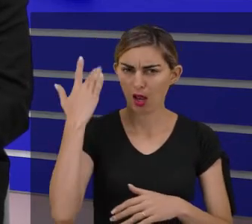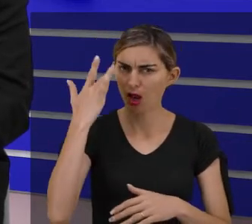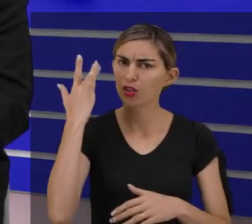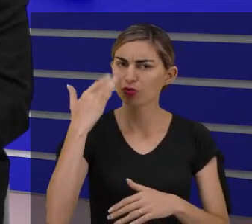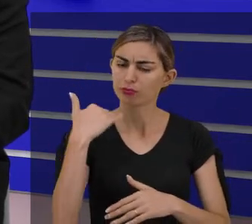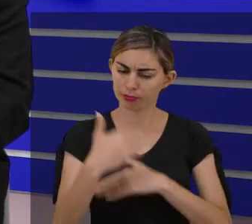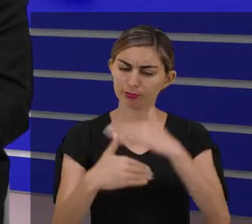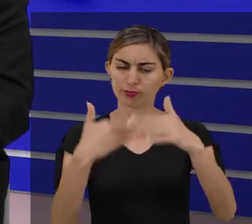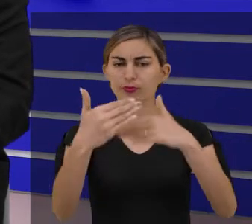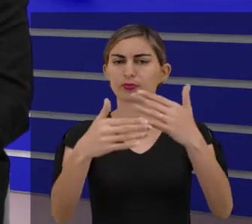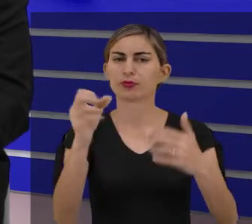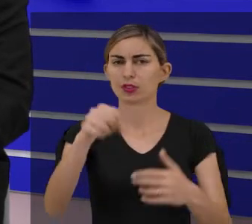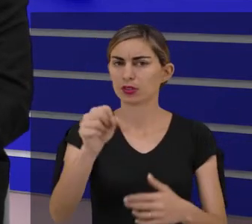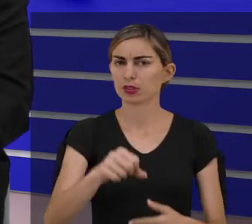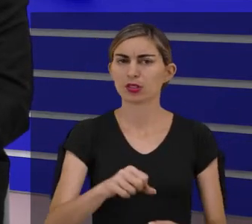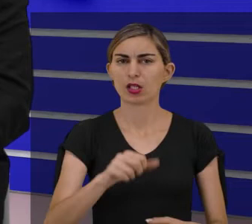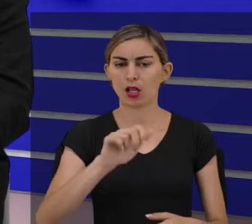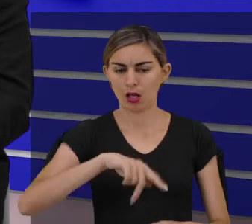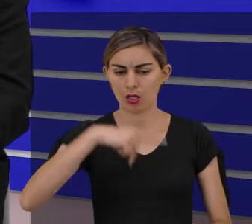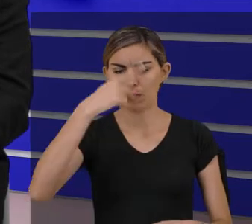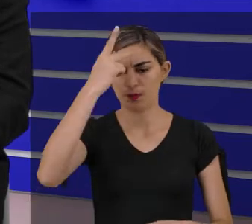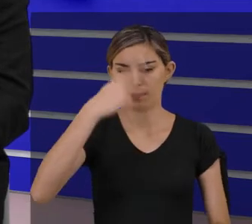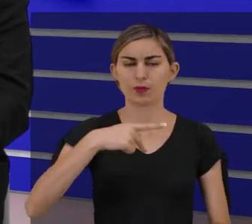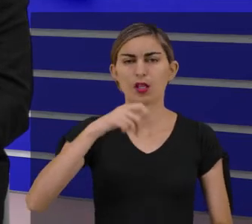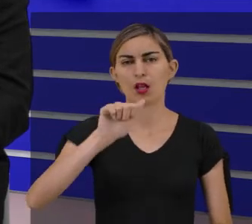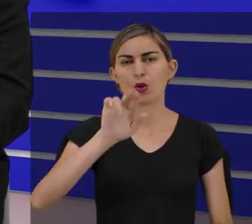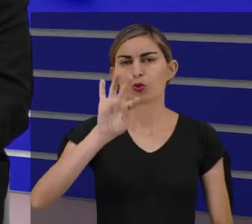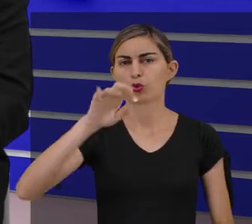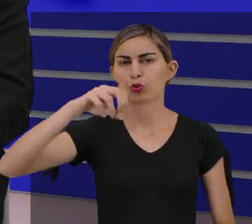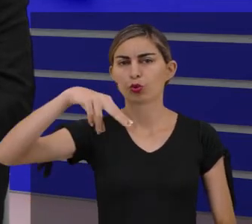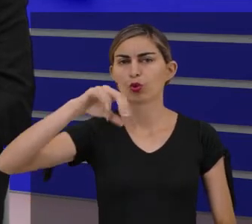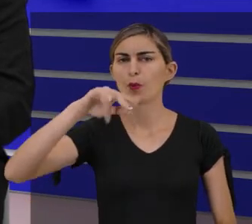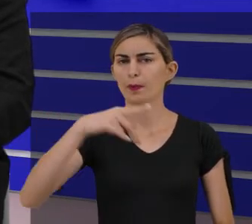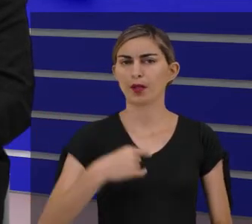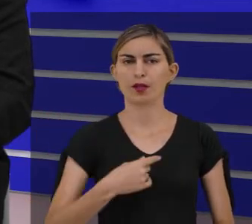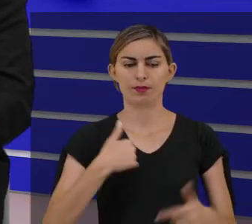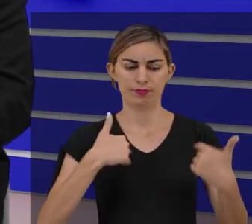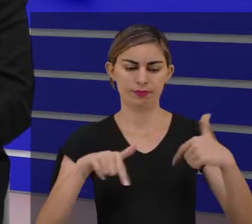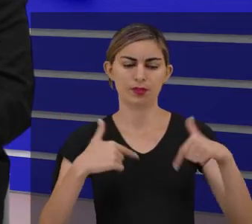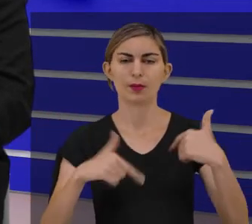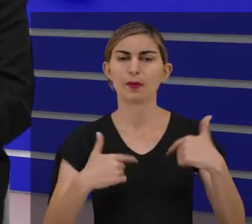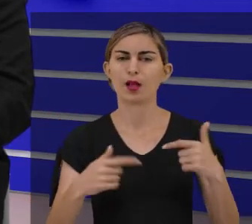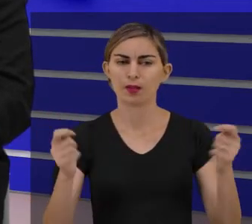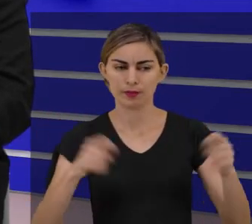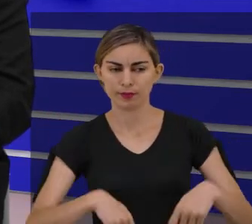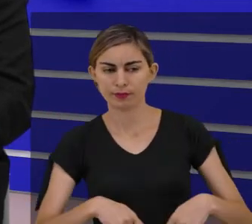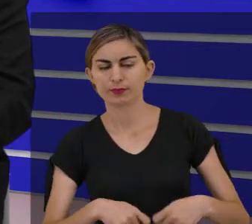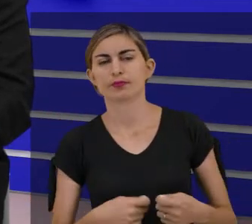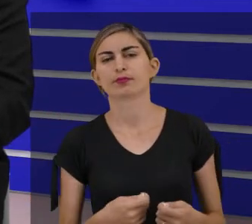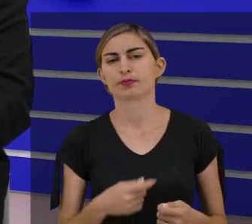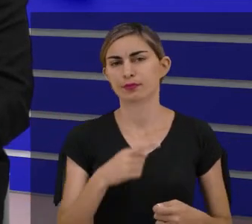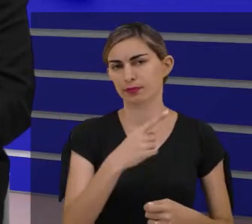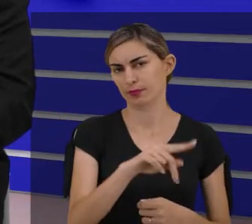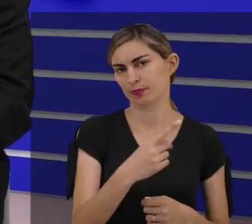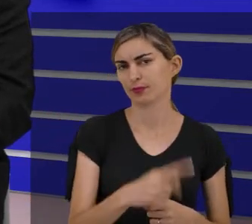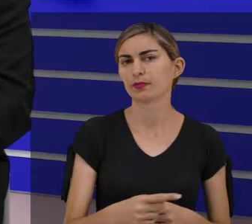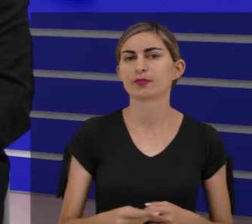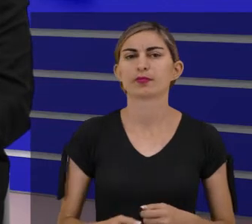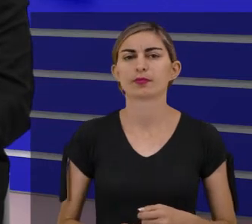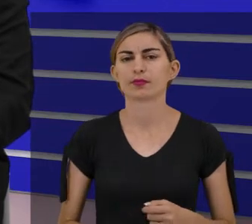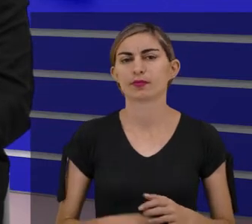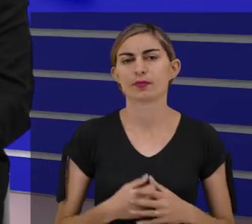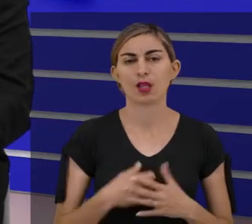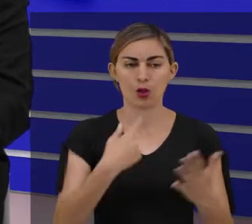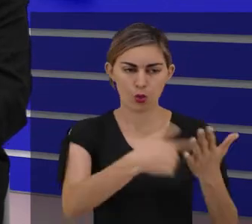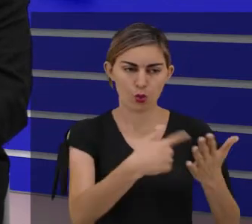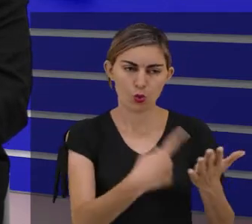da possibilidade de dar mais autonomia de negociação, principalmente no que diz respeito à possibilidade dos acordos